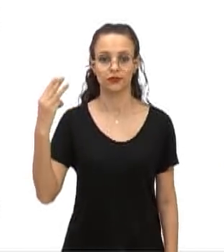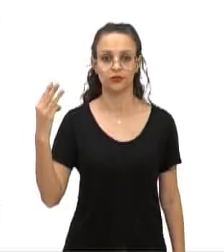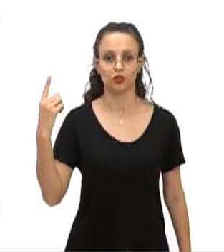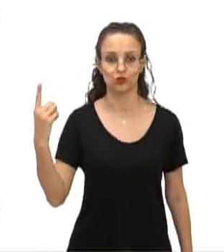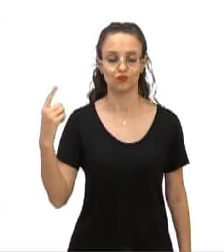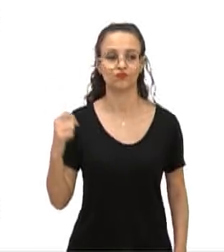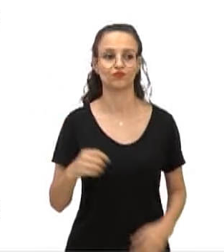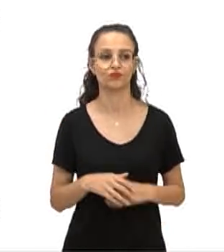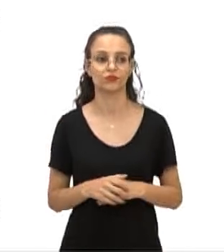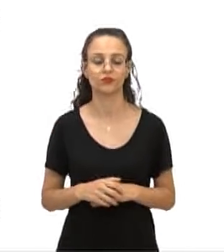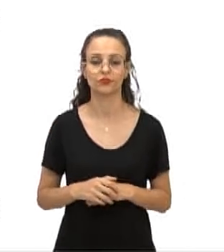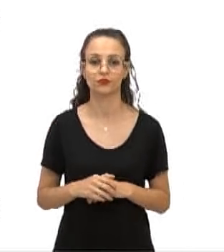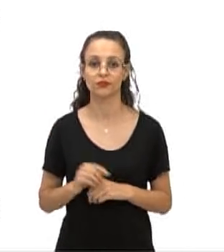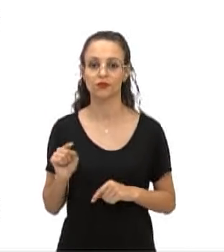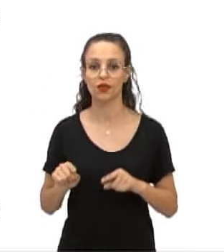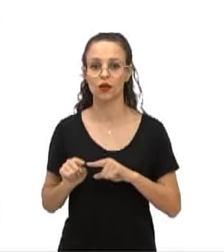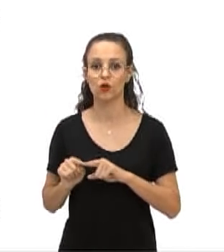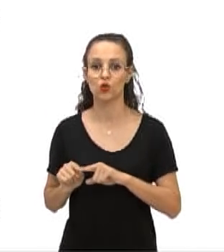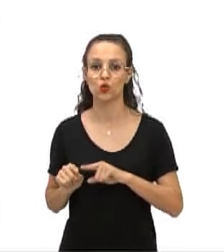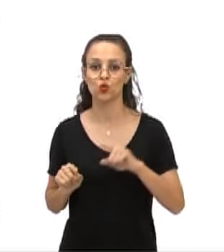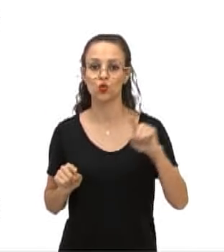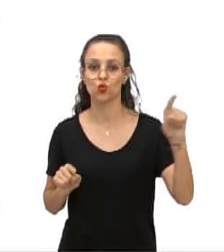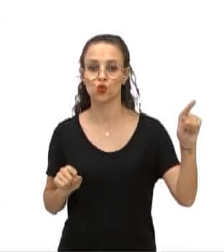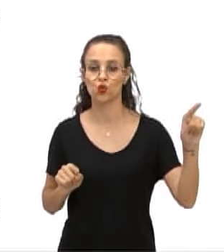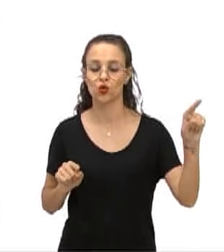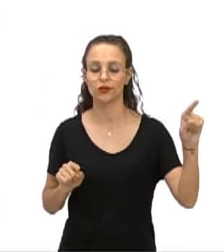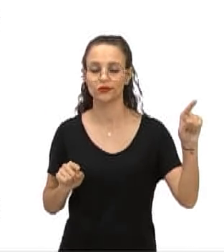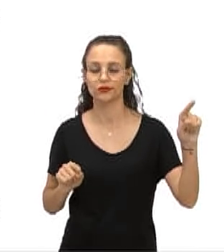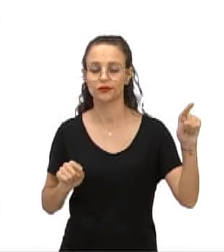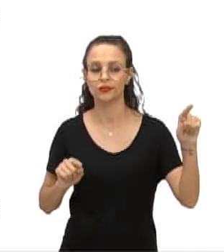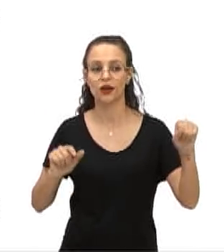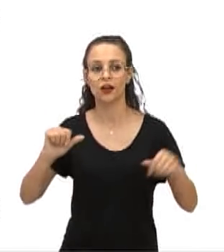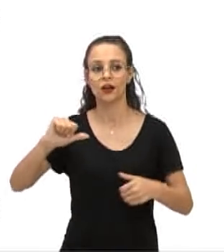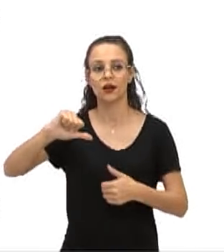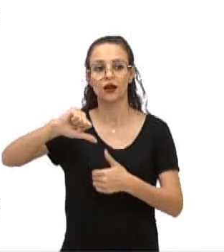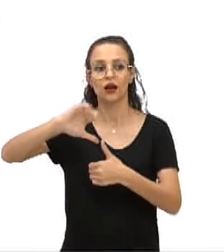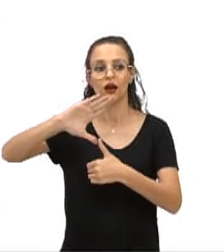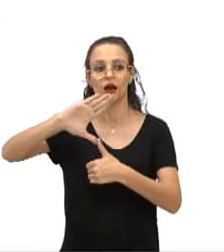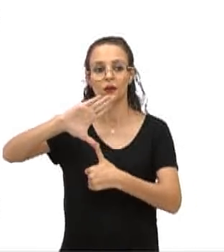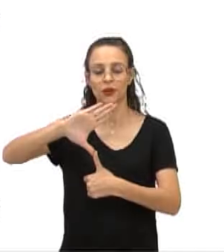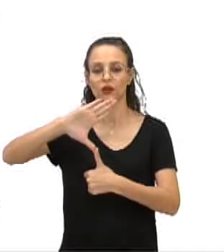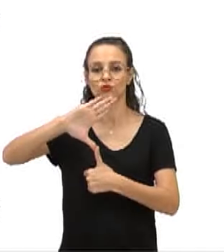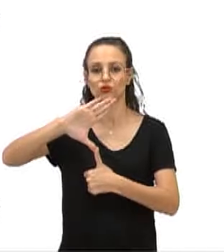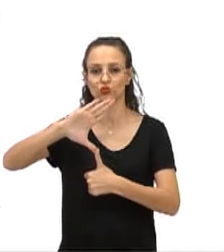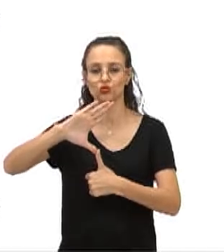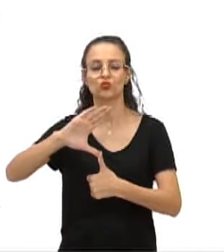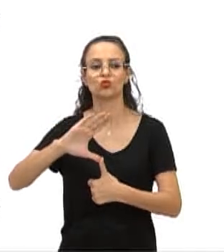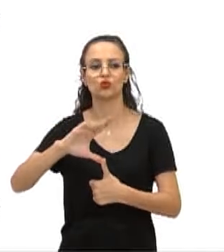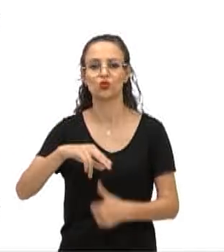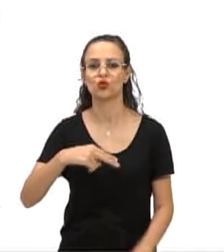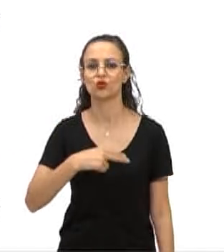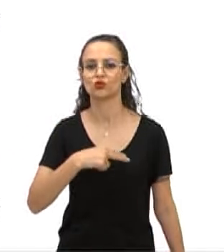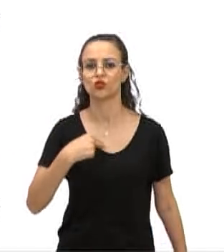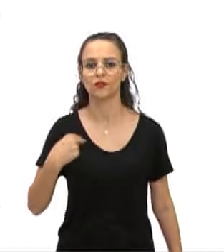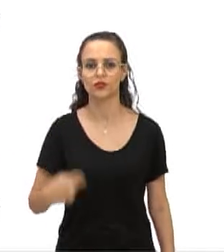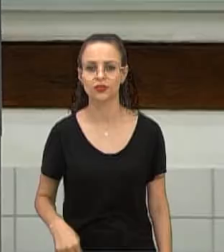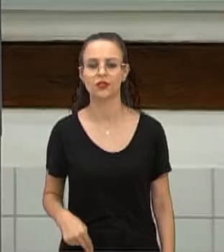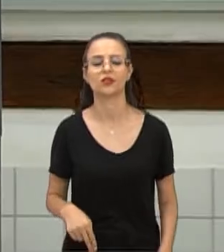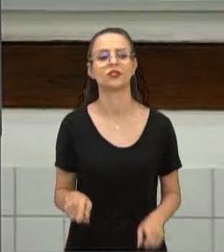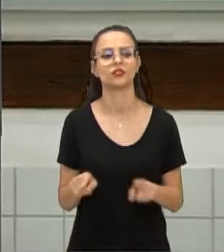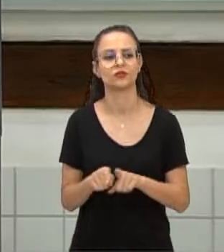1831. Destino à América do Sul. Eles foram lá para Nova Zelândia, passaram pela Austrália. Aqui na América do Sul